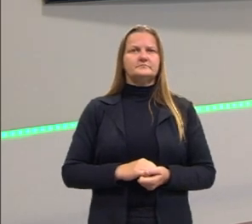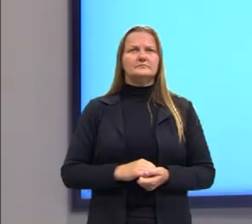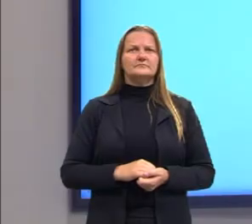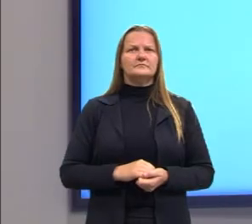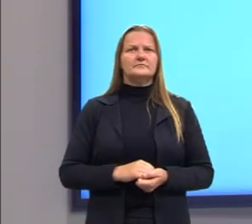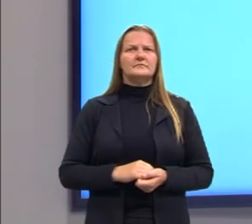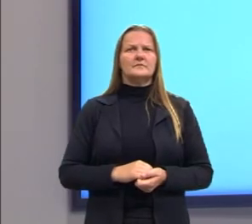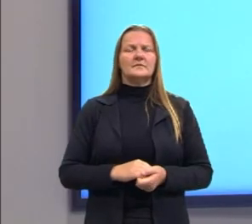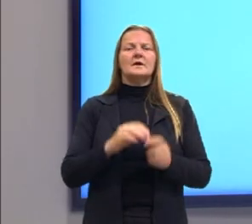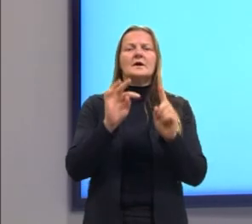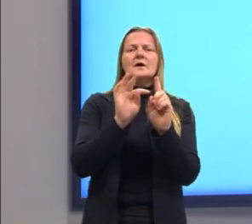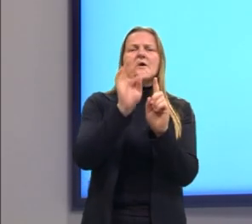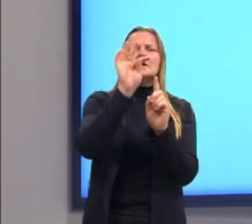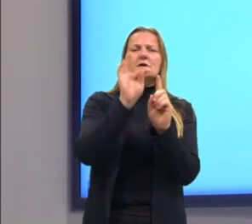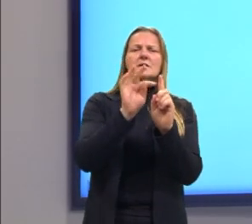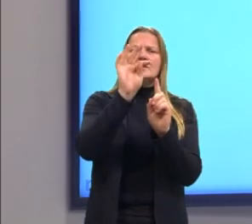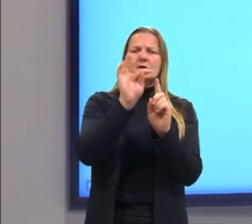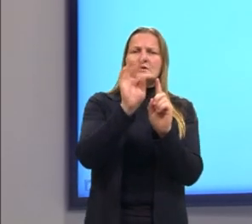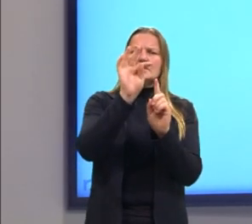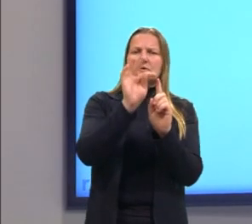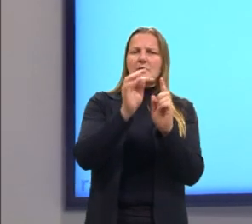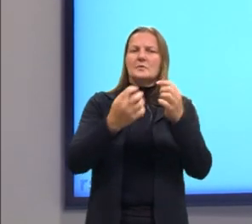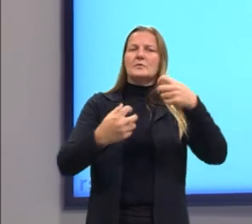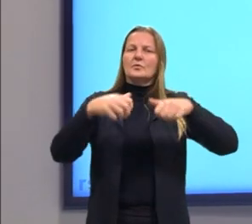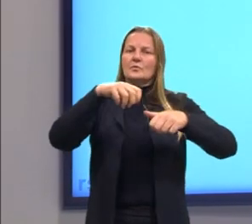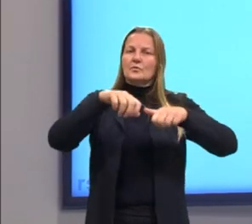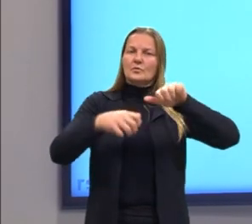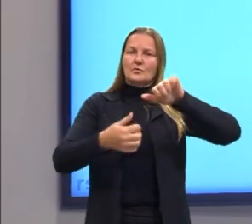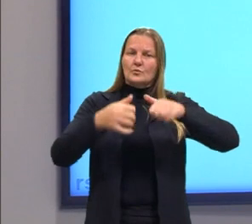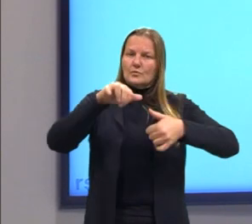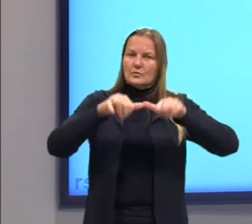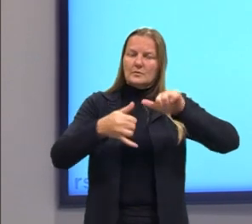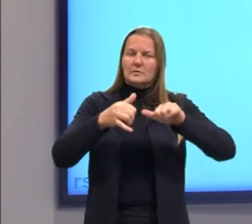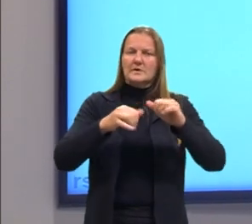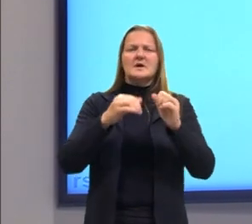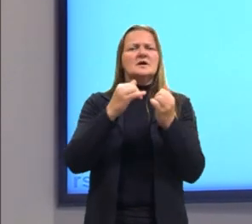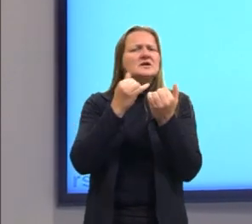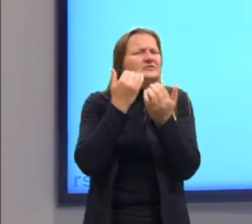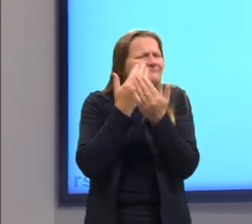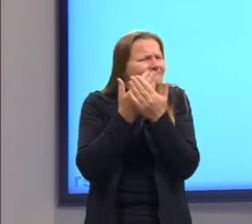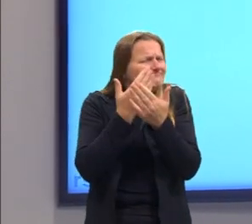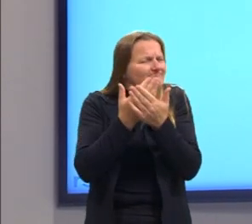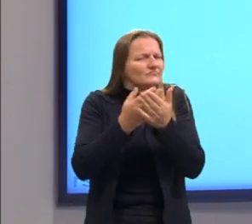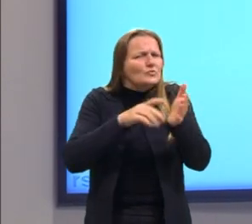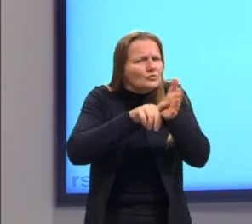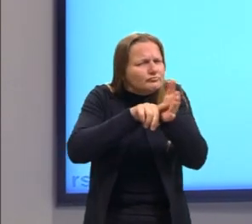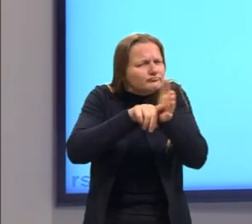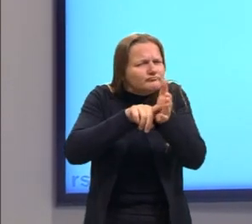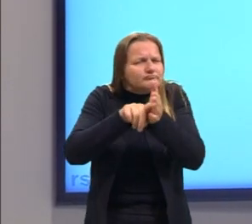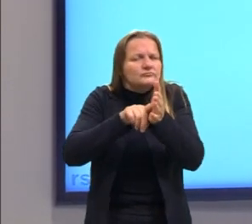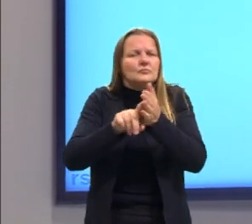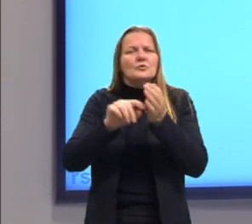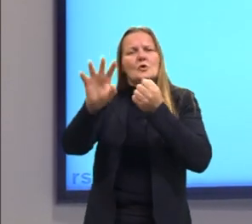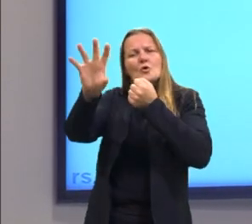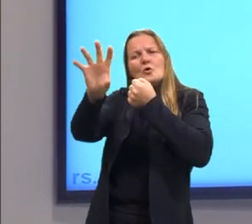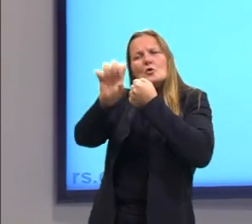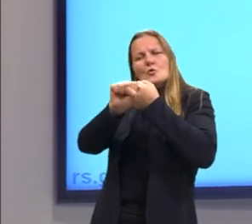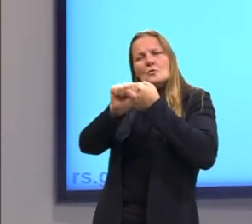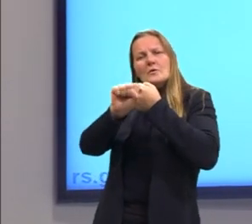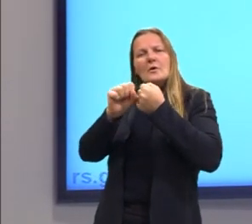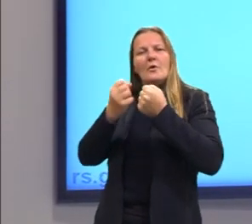e a termoquímica é o estudo da energia é o estudo do calor liberado ou absorvido